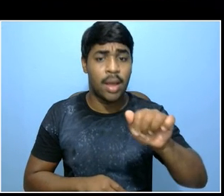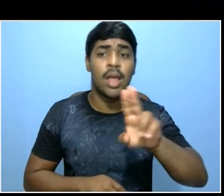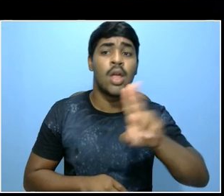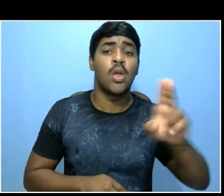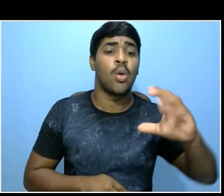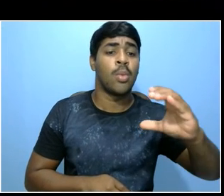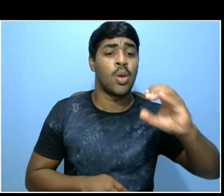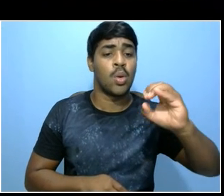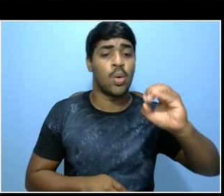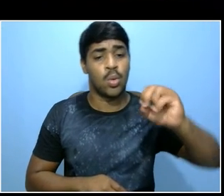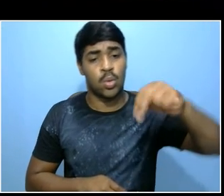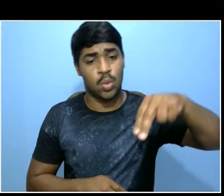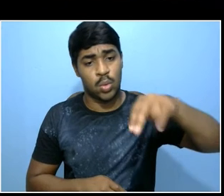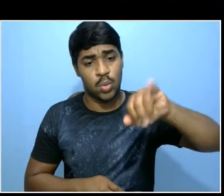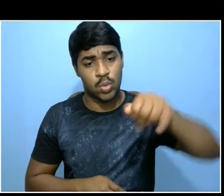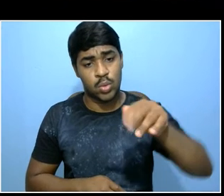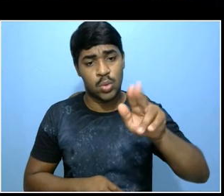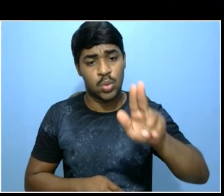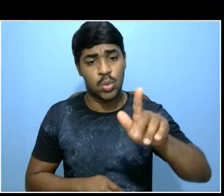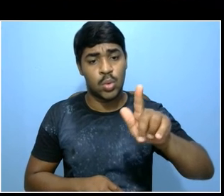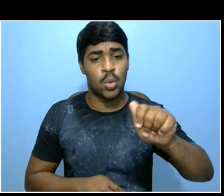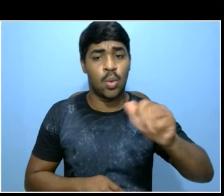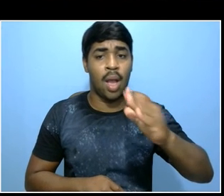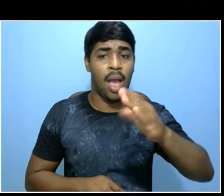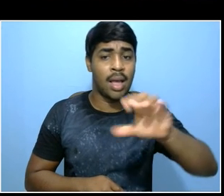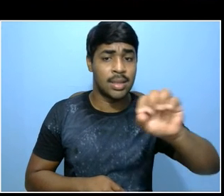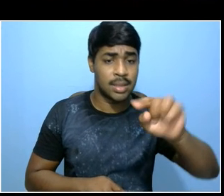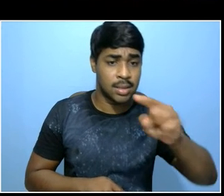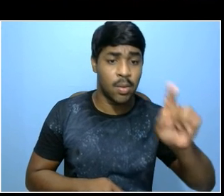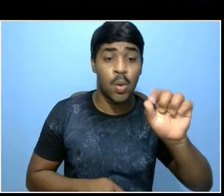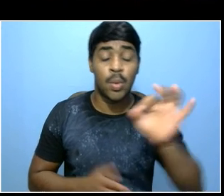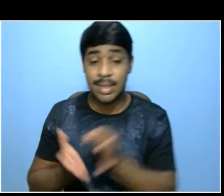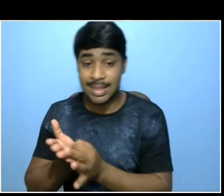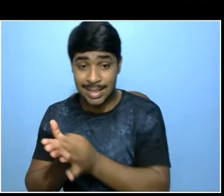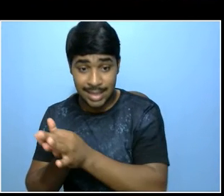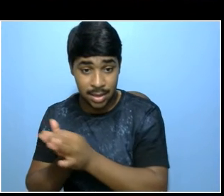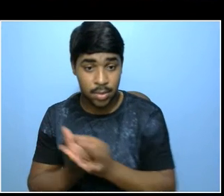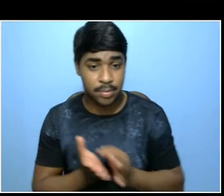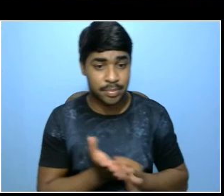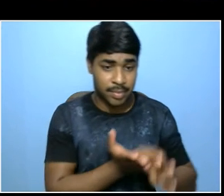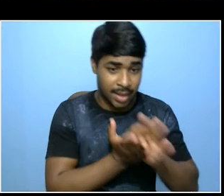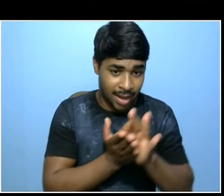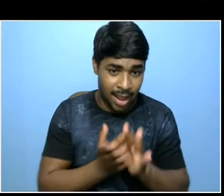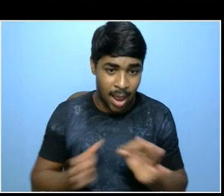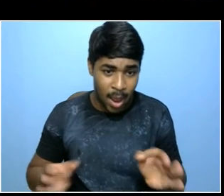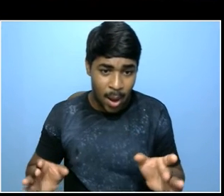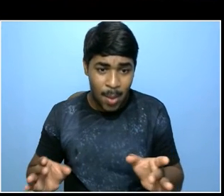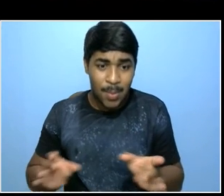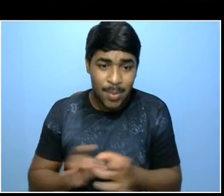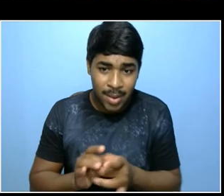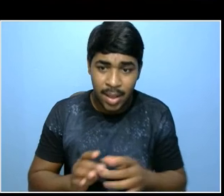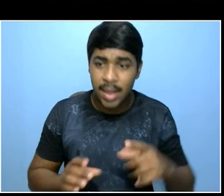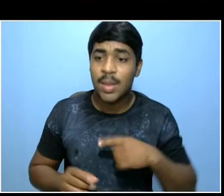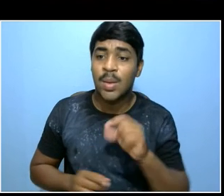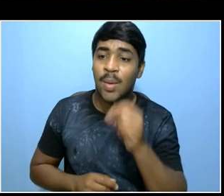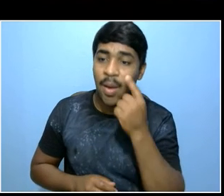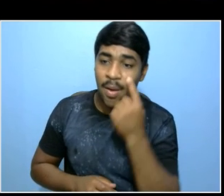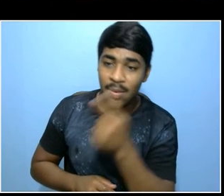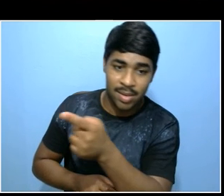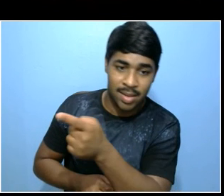material genético entre duas células ou entre dois organismos. Por exemplo, nas bactérias, ocorre a troca de plasmídio. O que seria